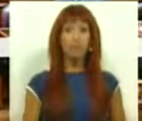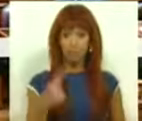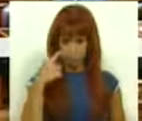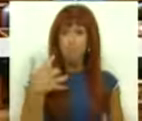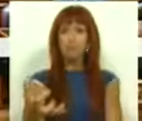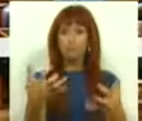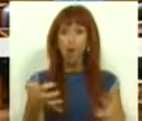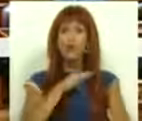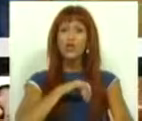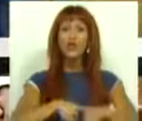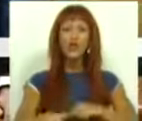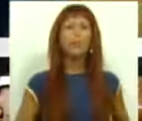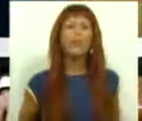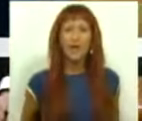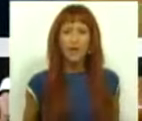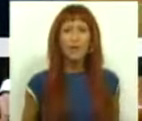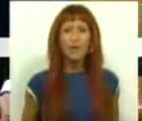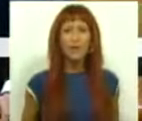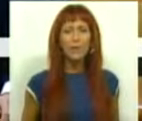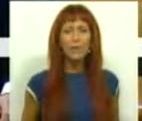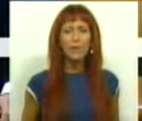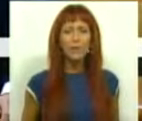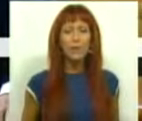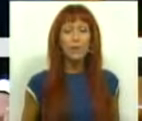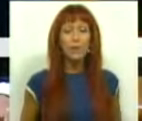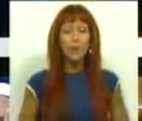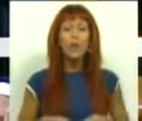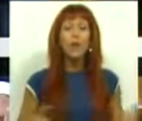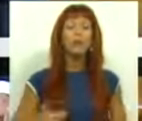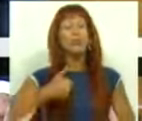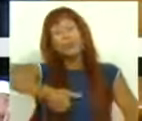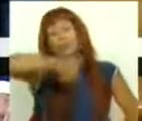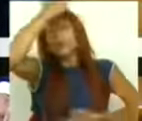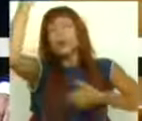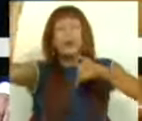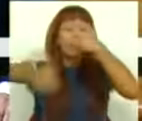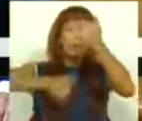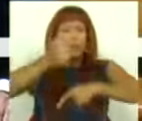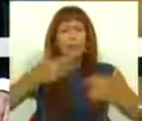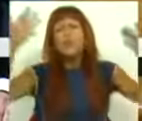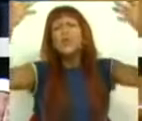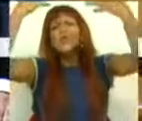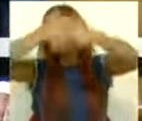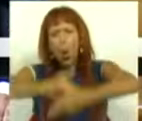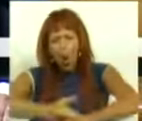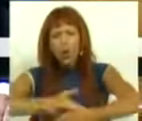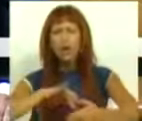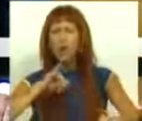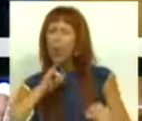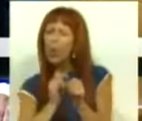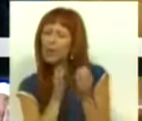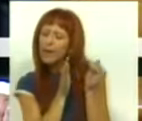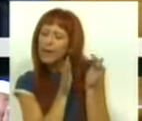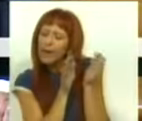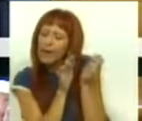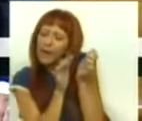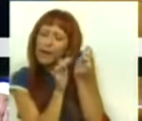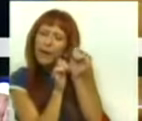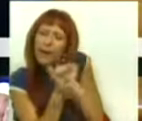notou, Senhor Deputado, no dialbar do dia, já de noite, uma outra